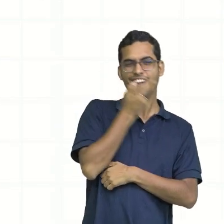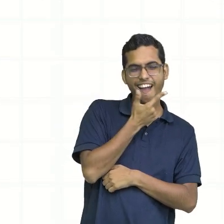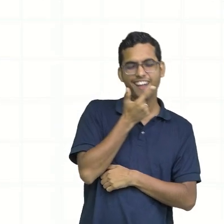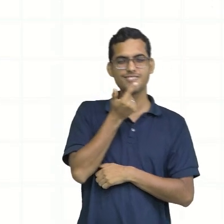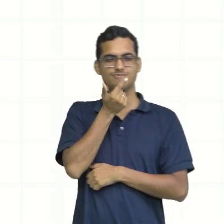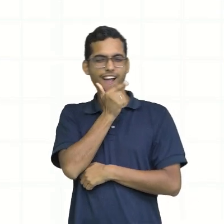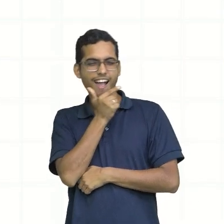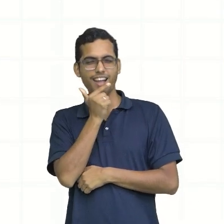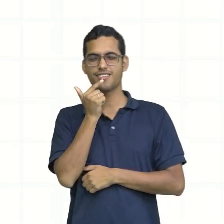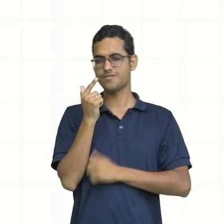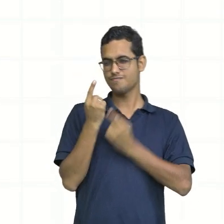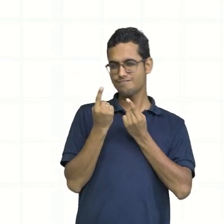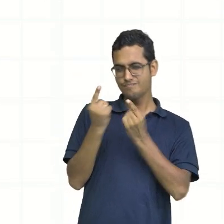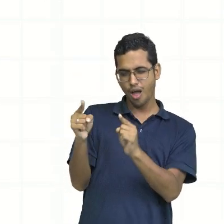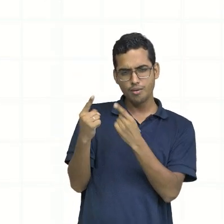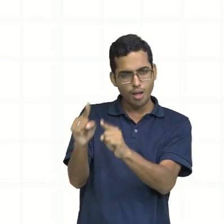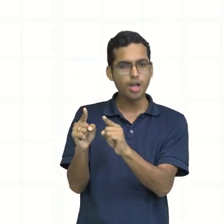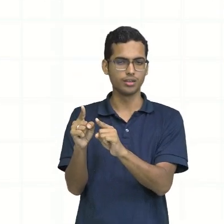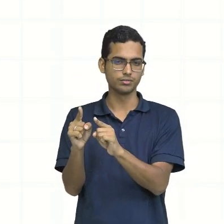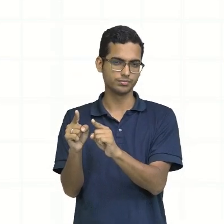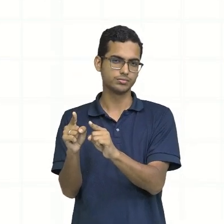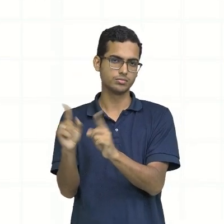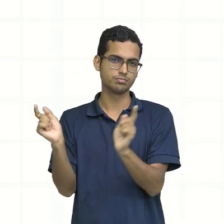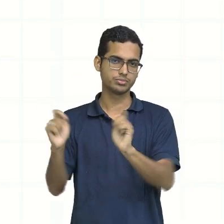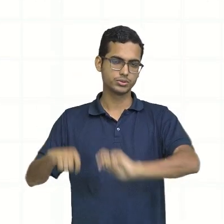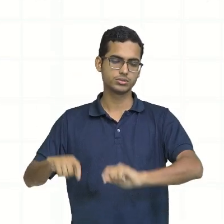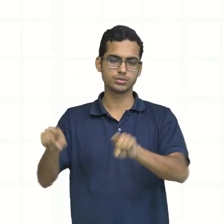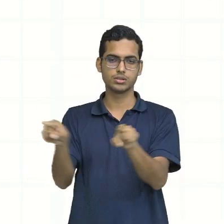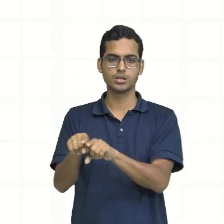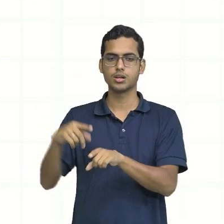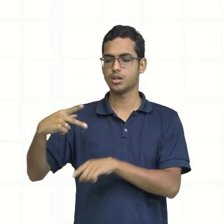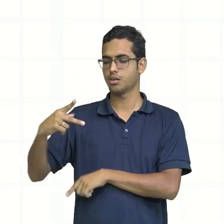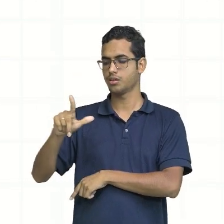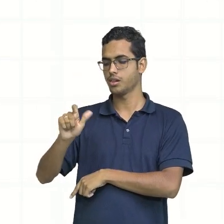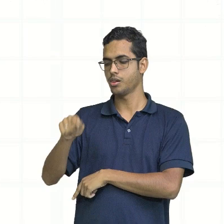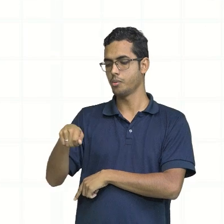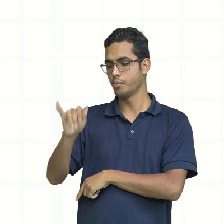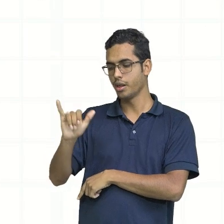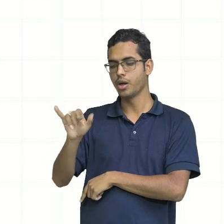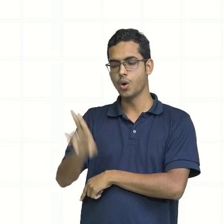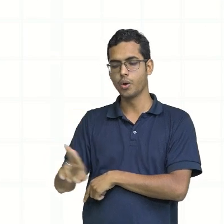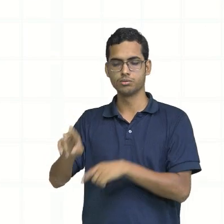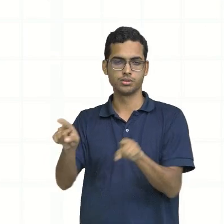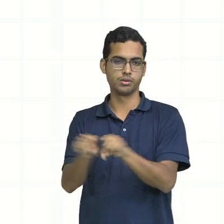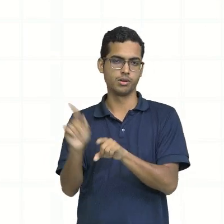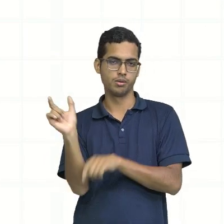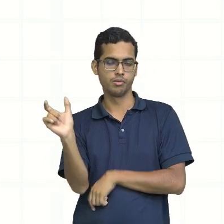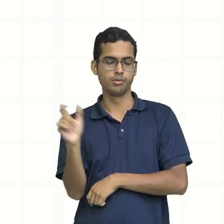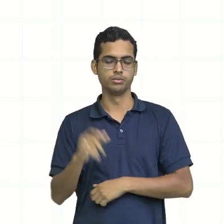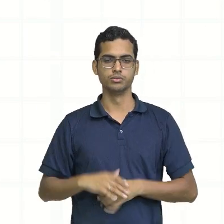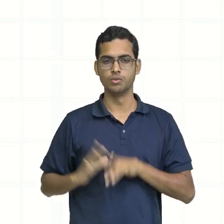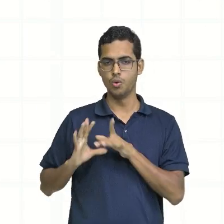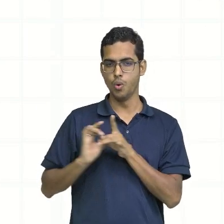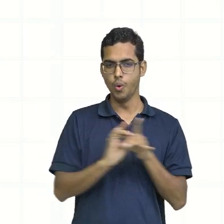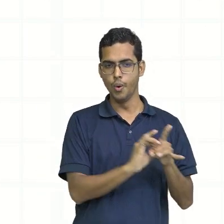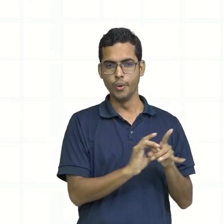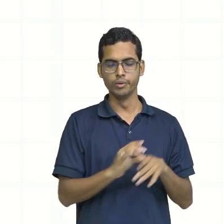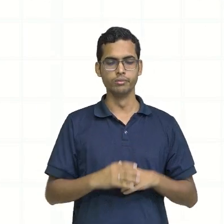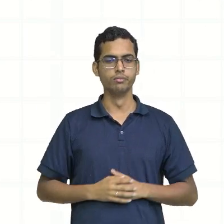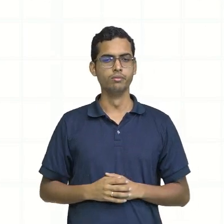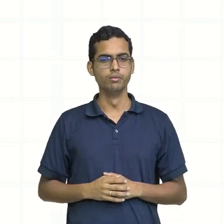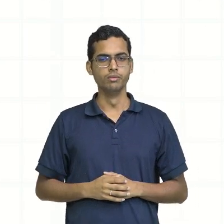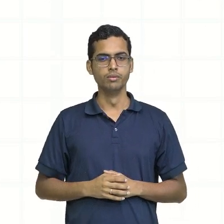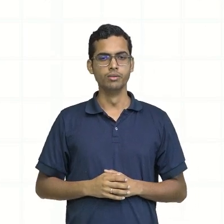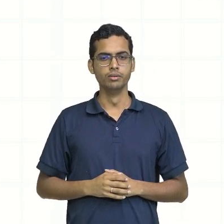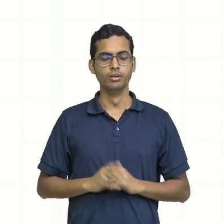alguém ali para fazer graça, tá? Também pode ser utilizado nesse sentido, tá bom? Então, return, o verbo turn